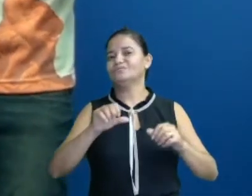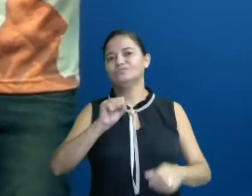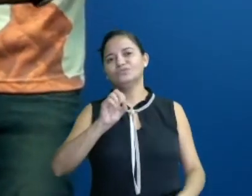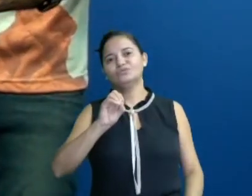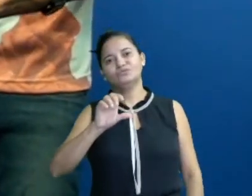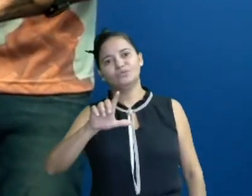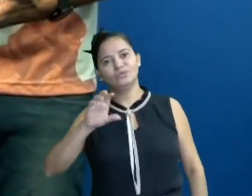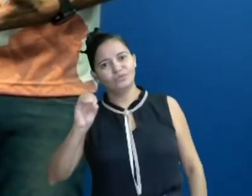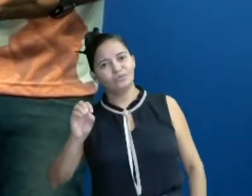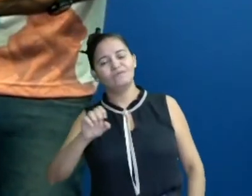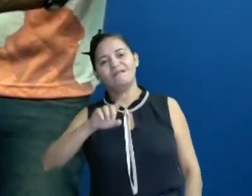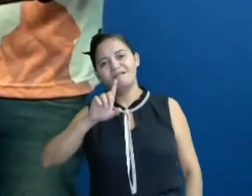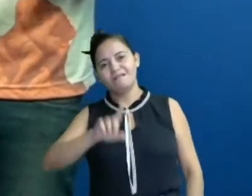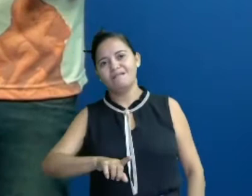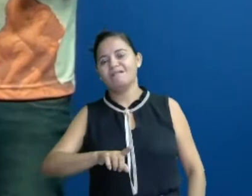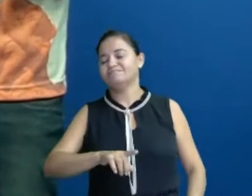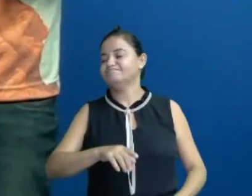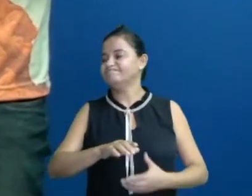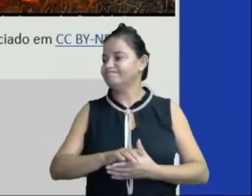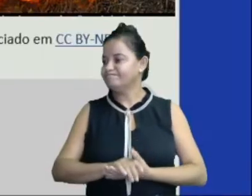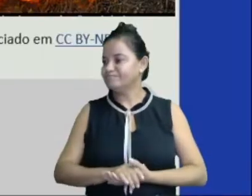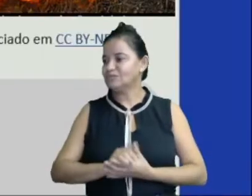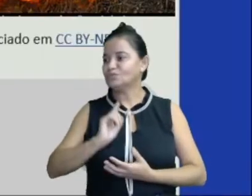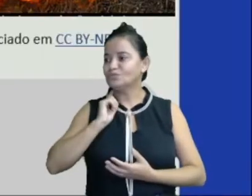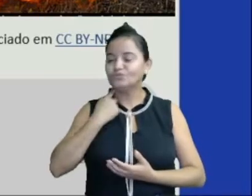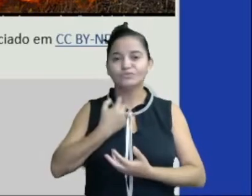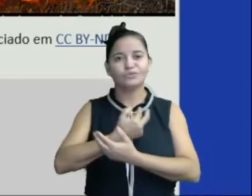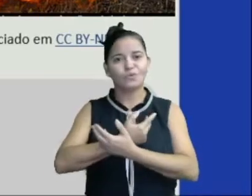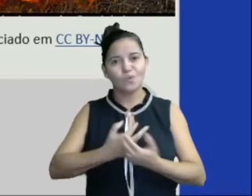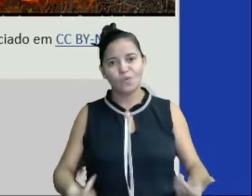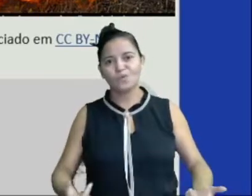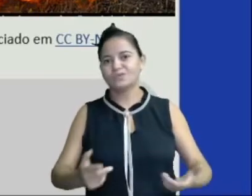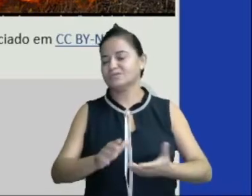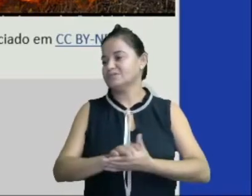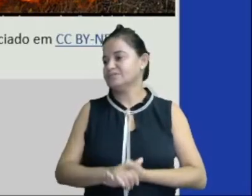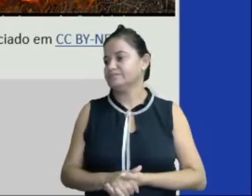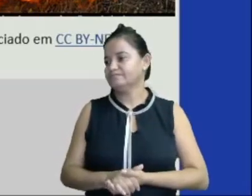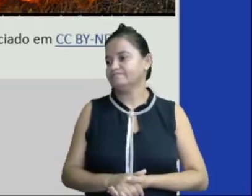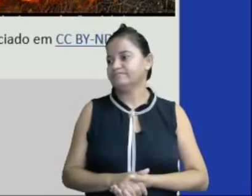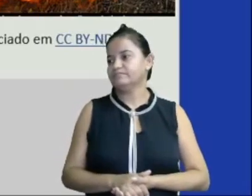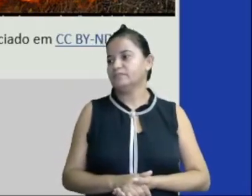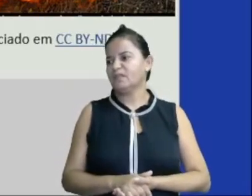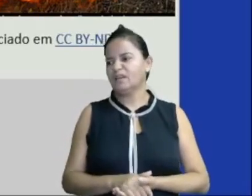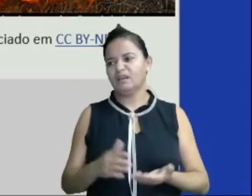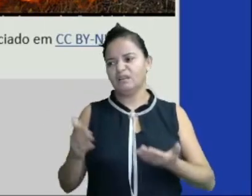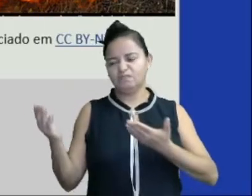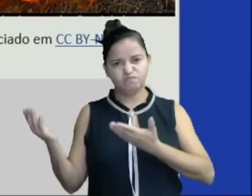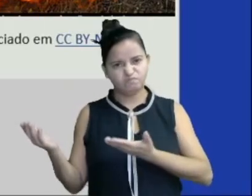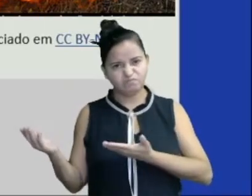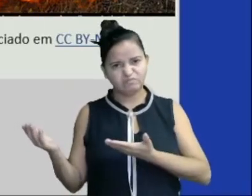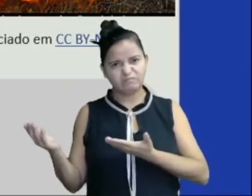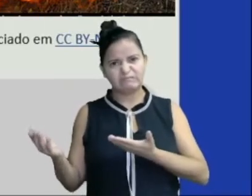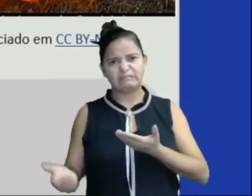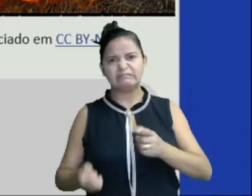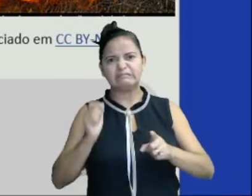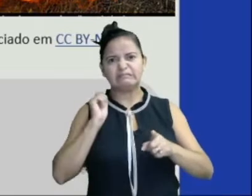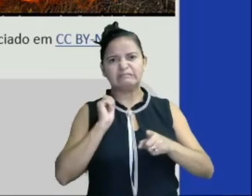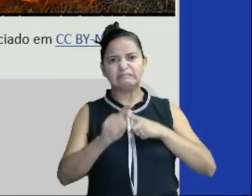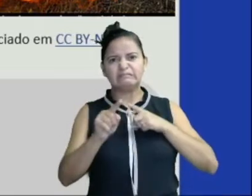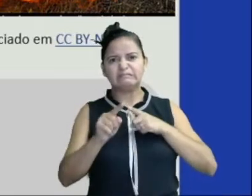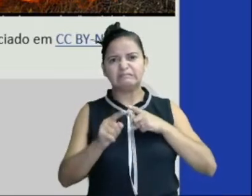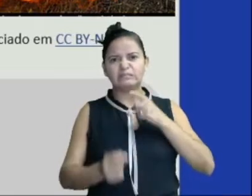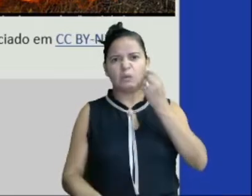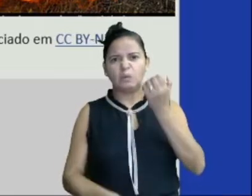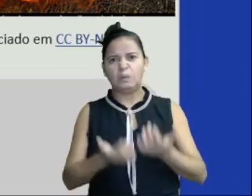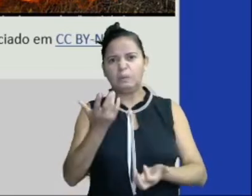essa contaminação. Além disso, as queimadas também consistem em um grave problema